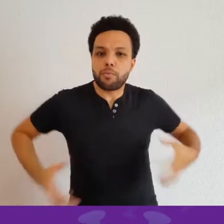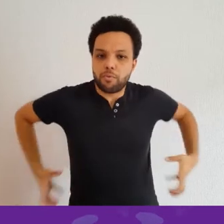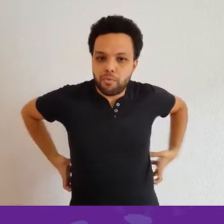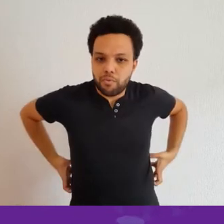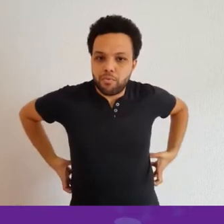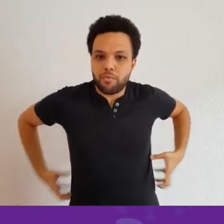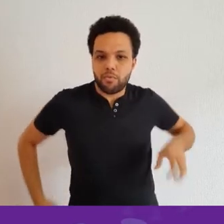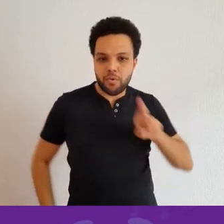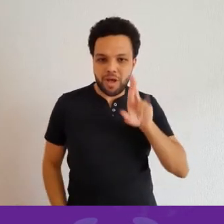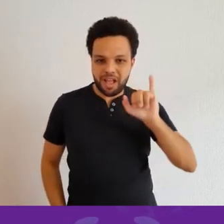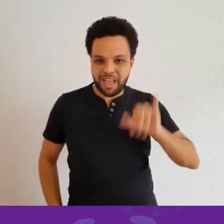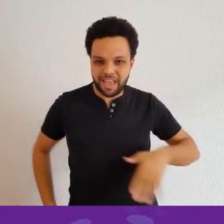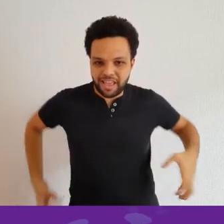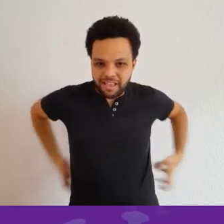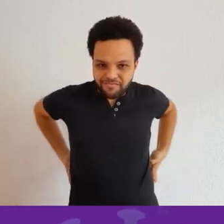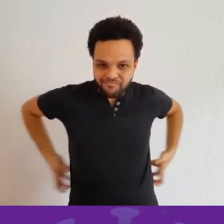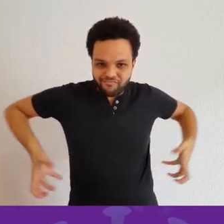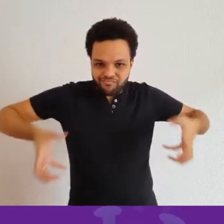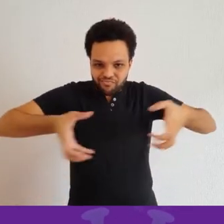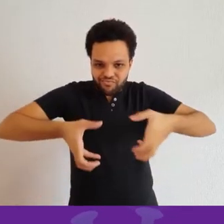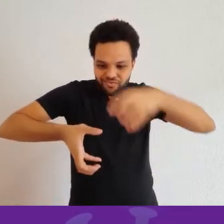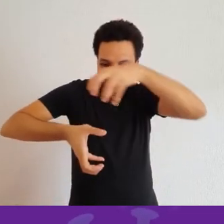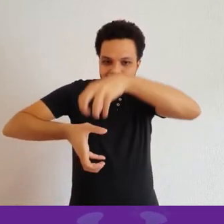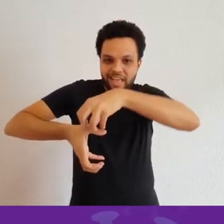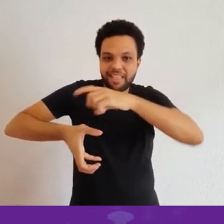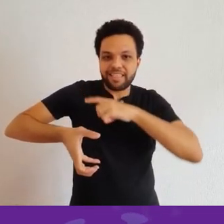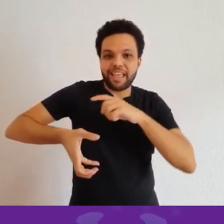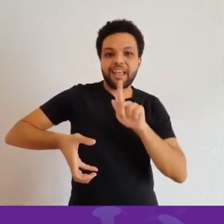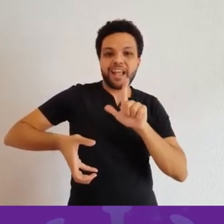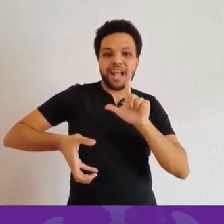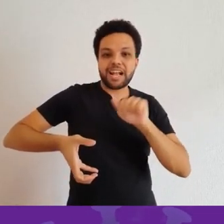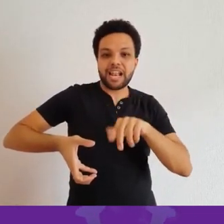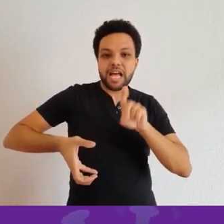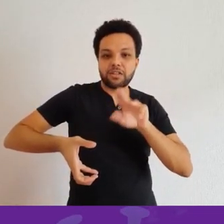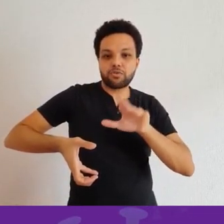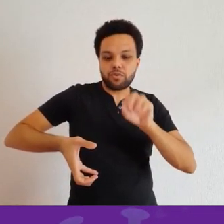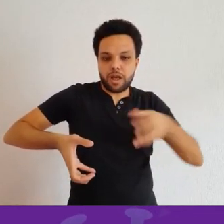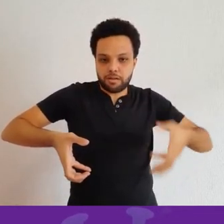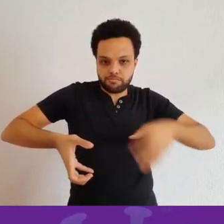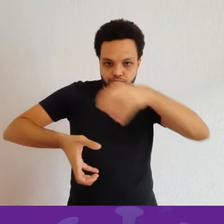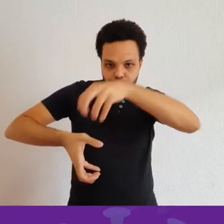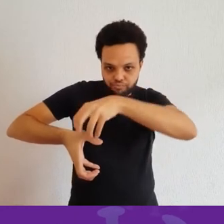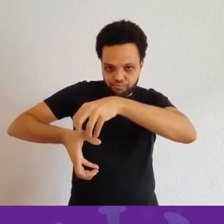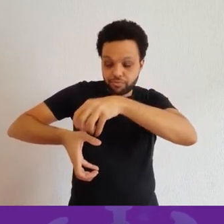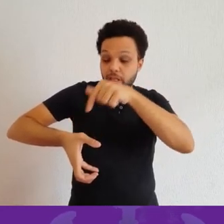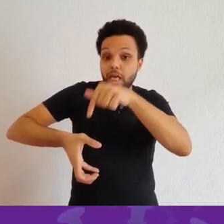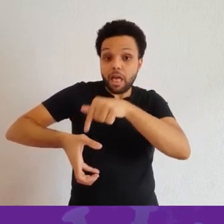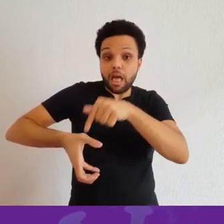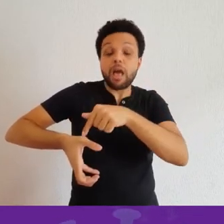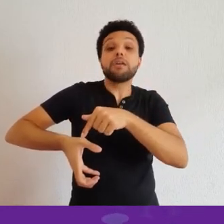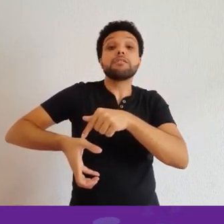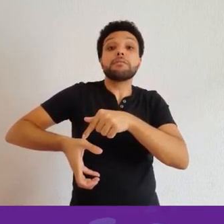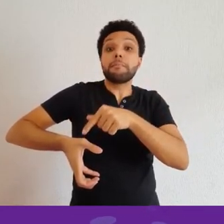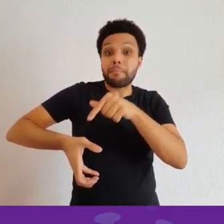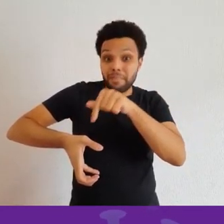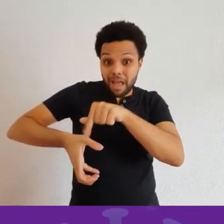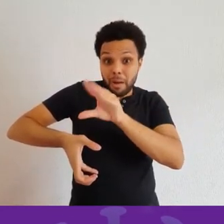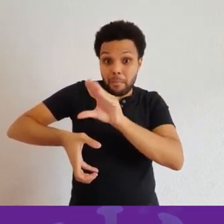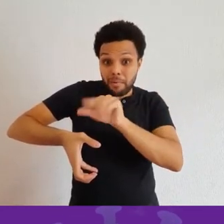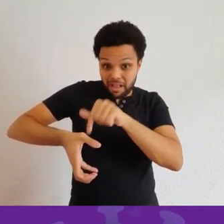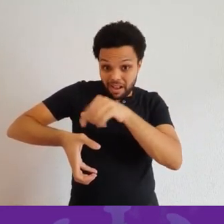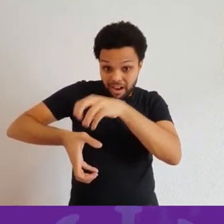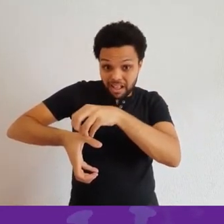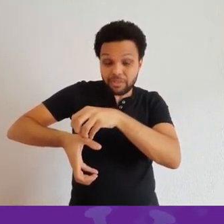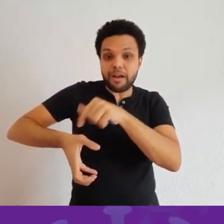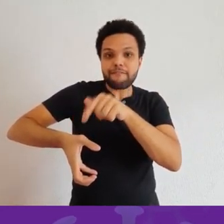em cima do rim então quando nós tomamos o corticoide na forma de medicamento essa glândula ela para de produzir o